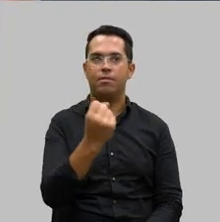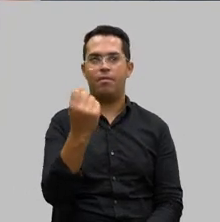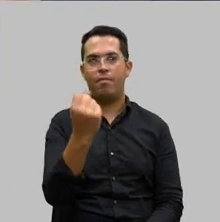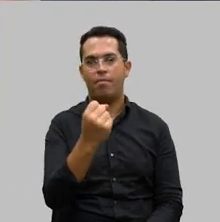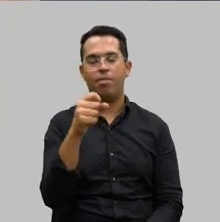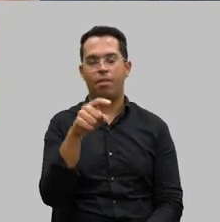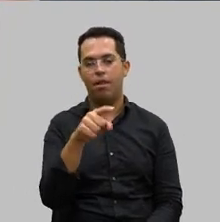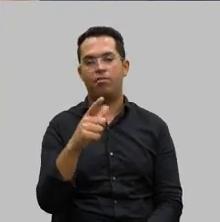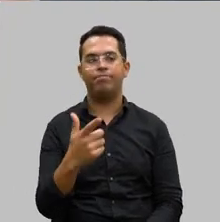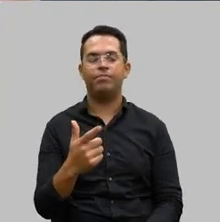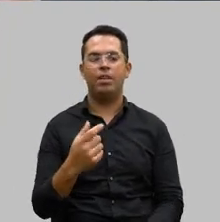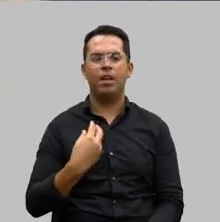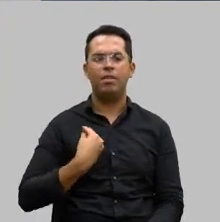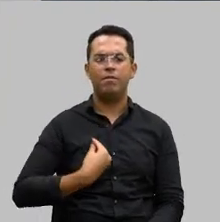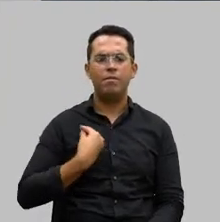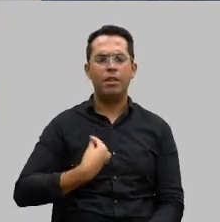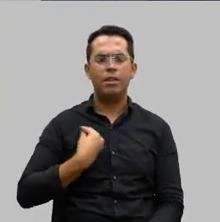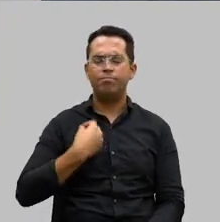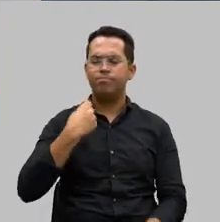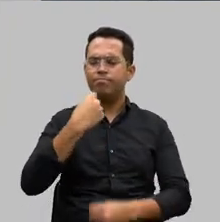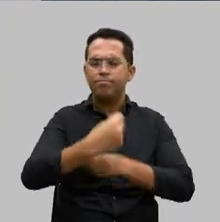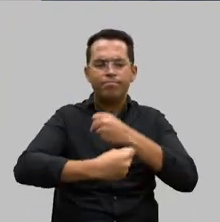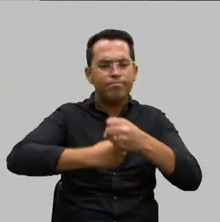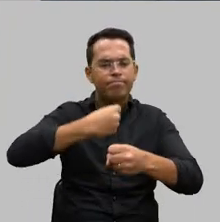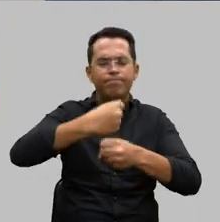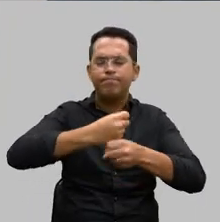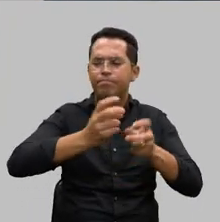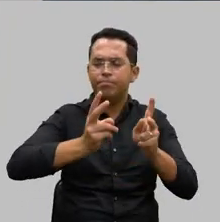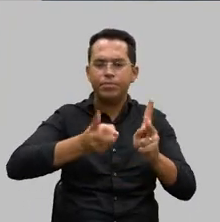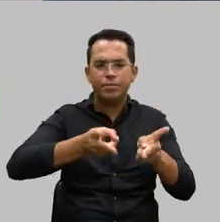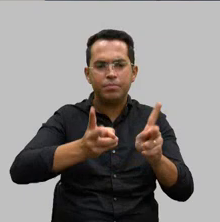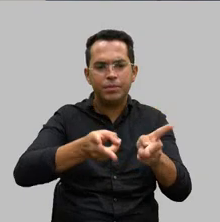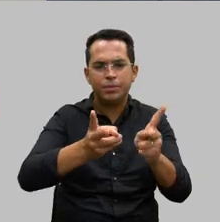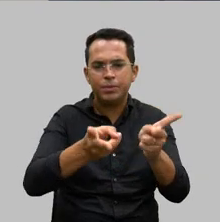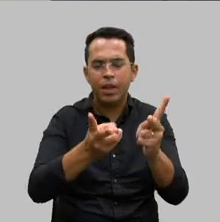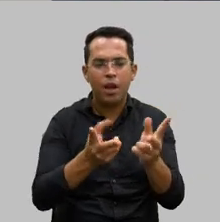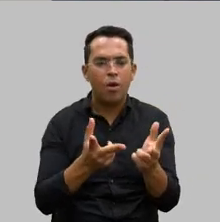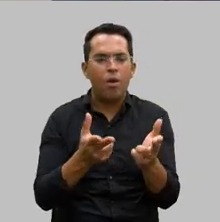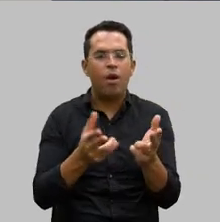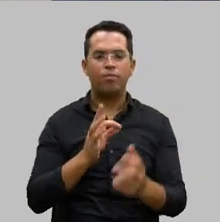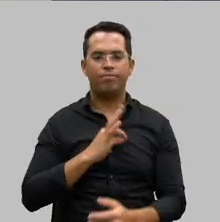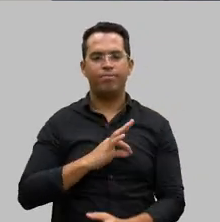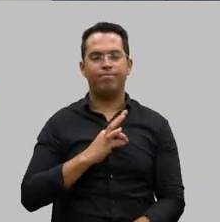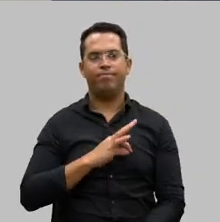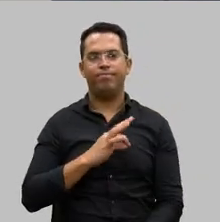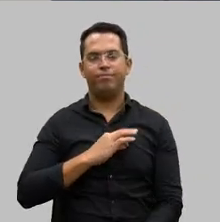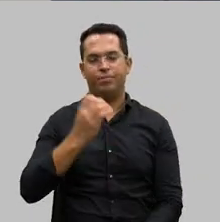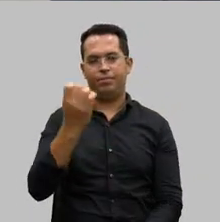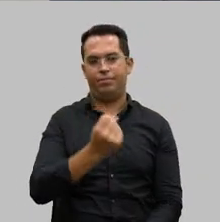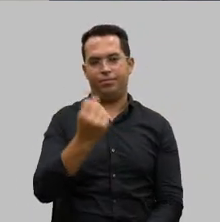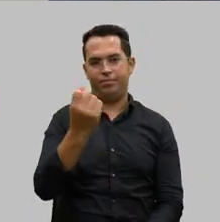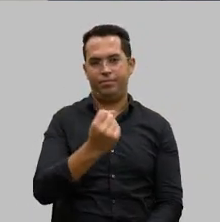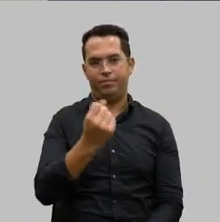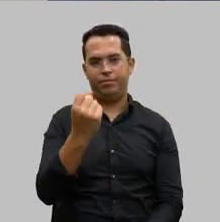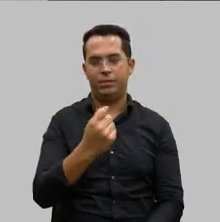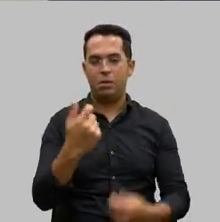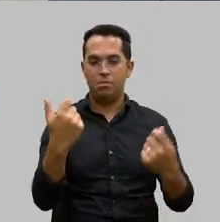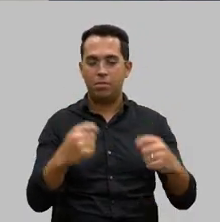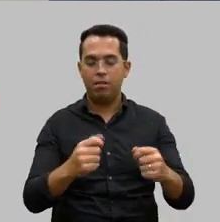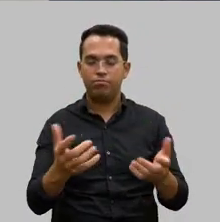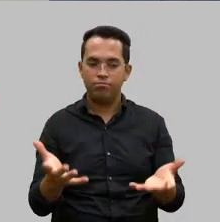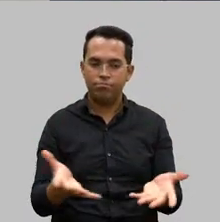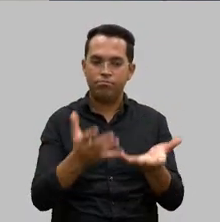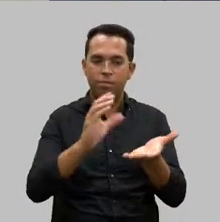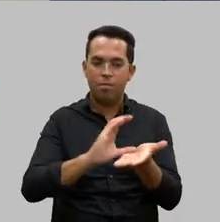inteira esse benefício né de prestação continuada ajudava a custear ali o próprio tratamento do filho hoje ele